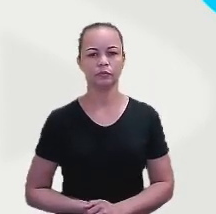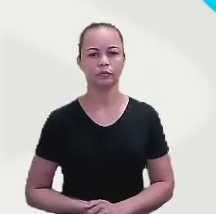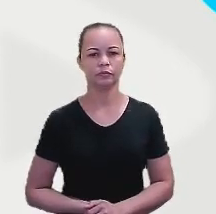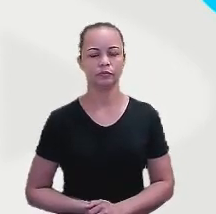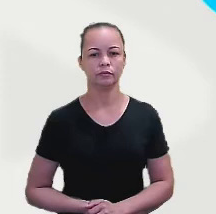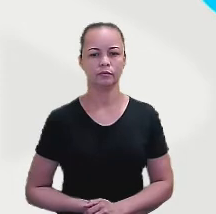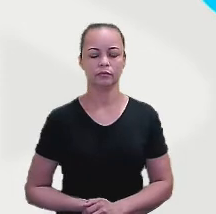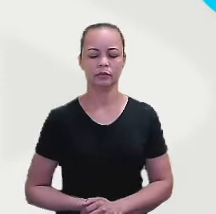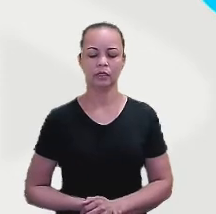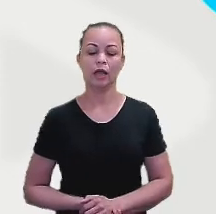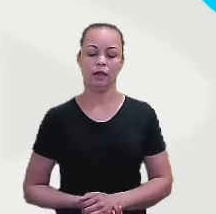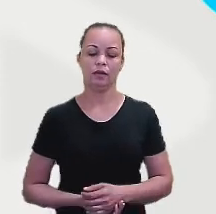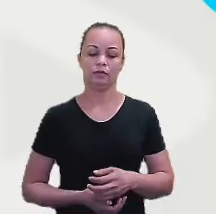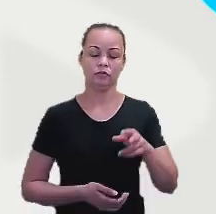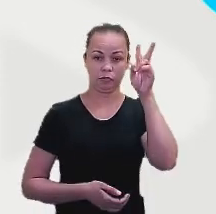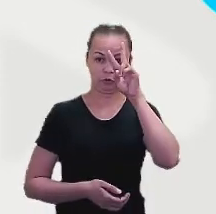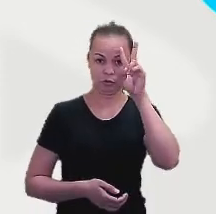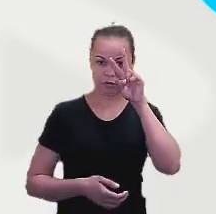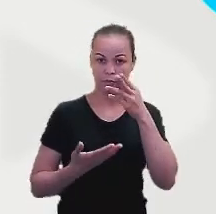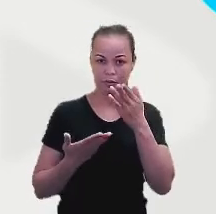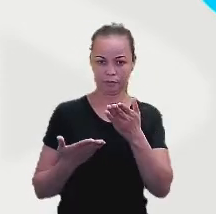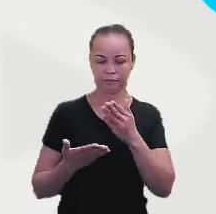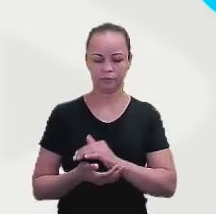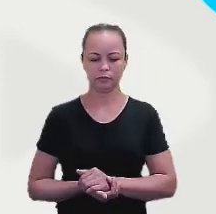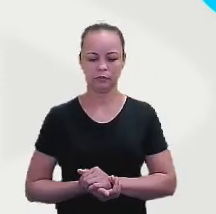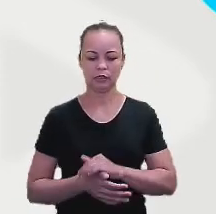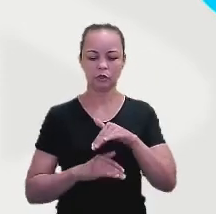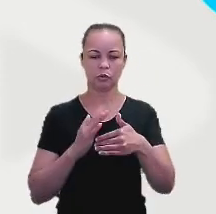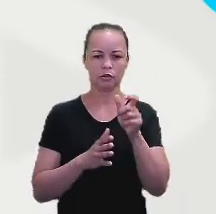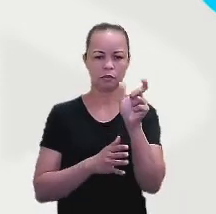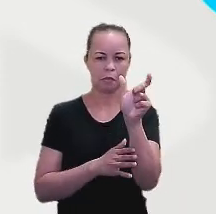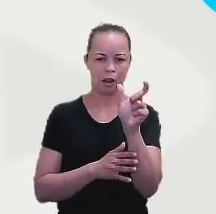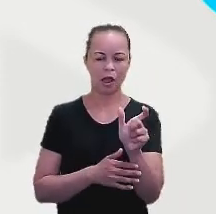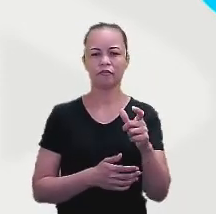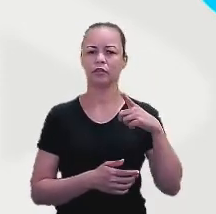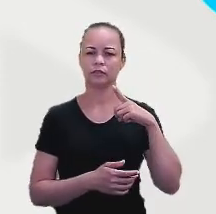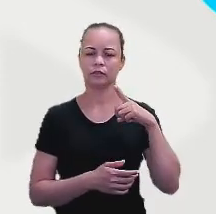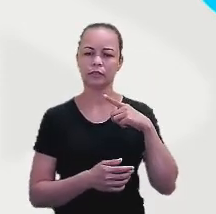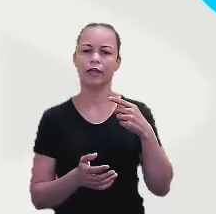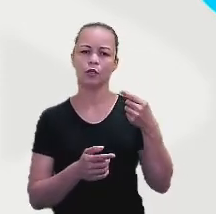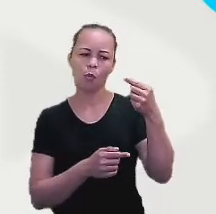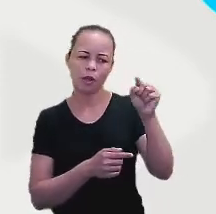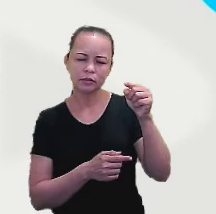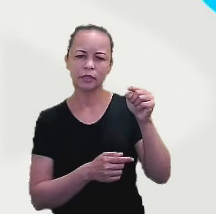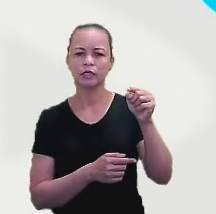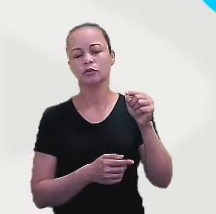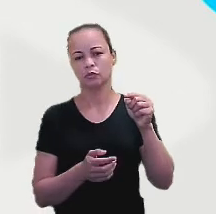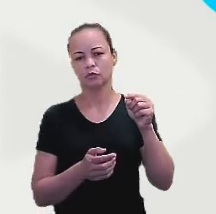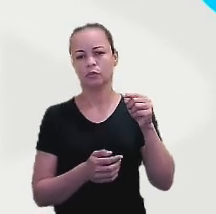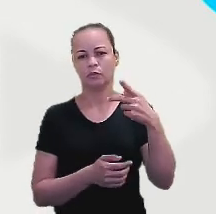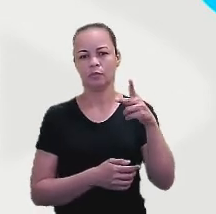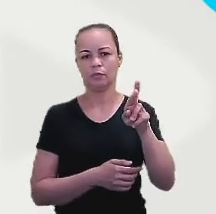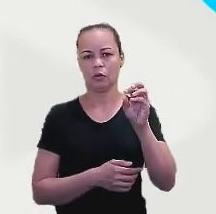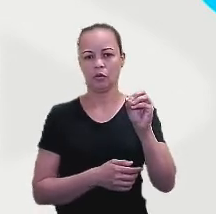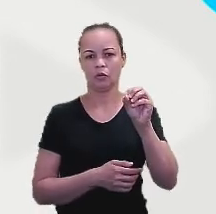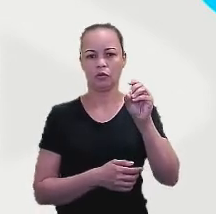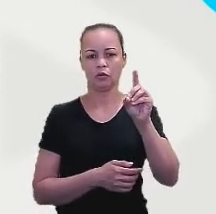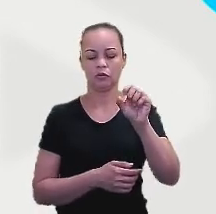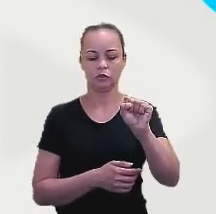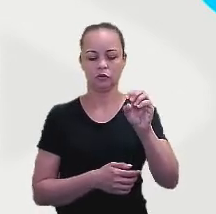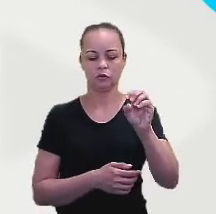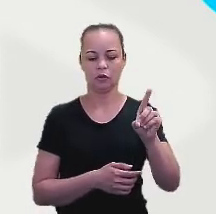Então, vamos nos lembrar aqui. Todas as palavras possuem acento prosódico, que é o tônico. Todas. Mas nem